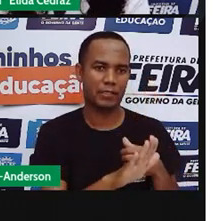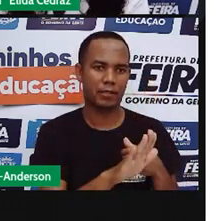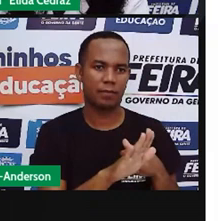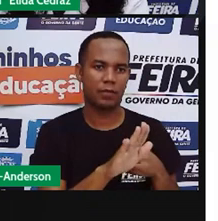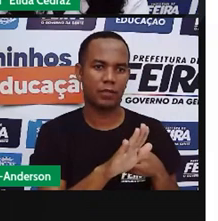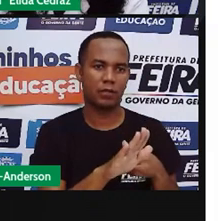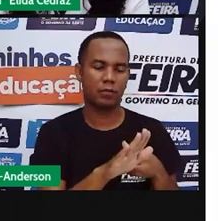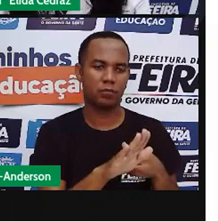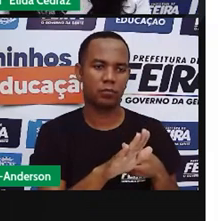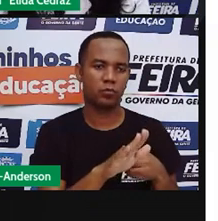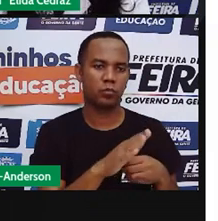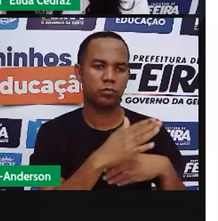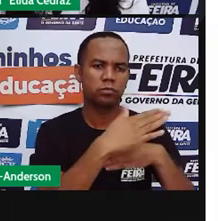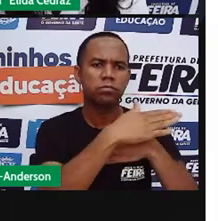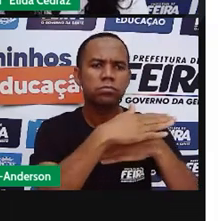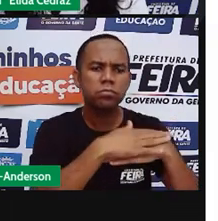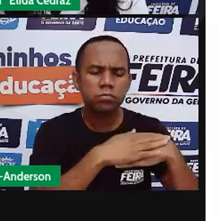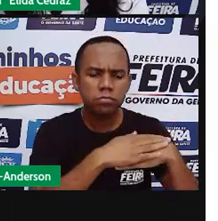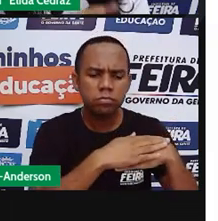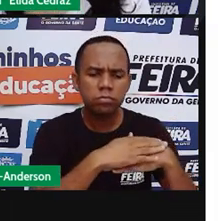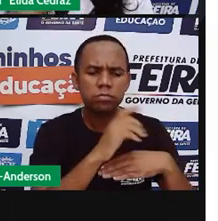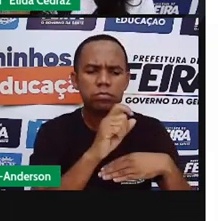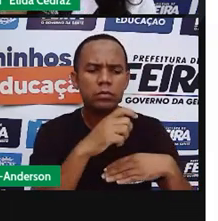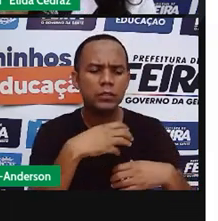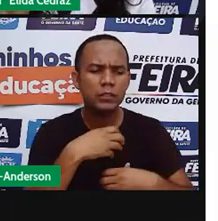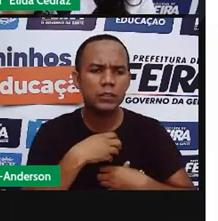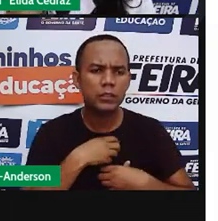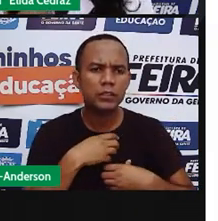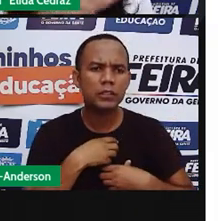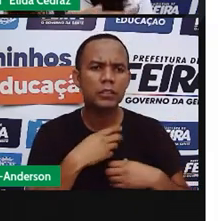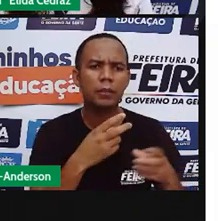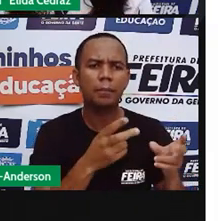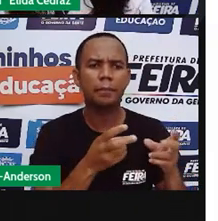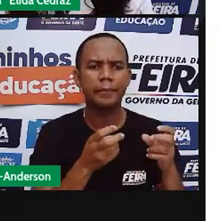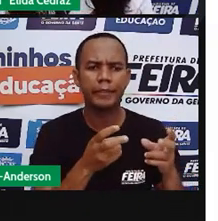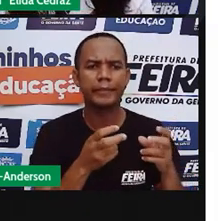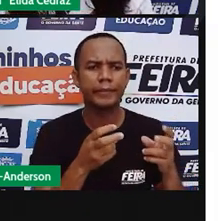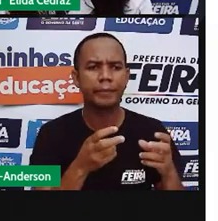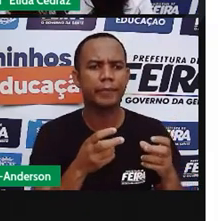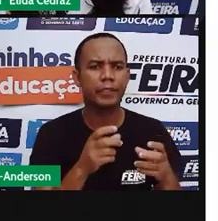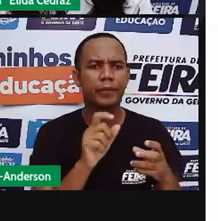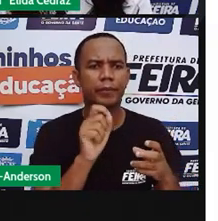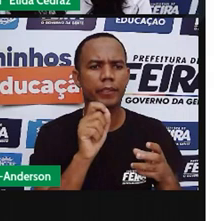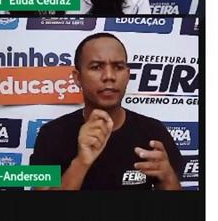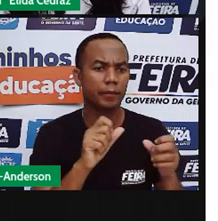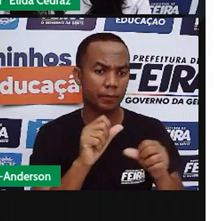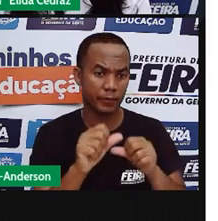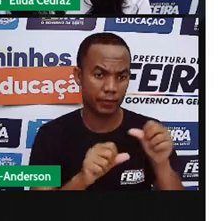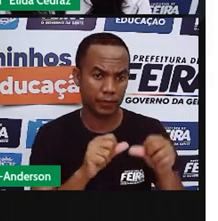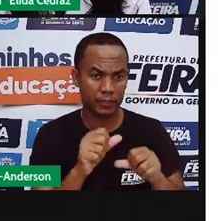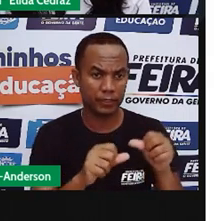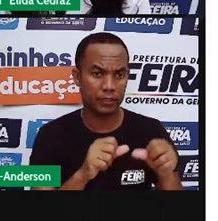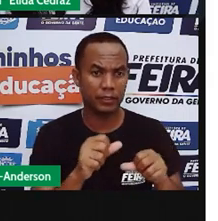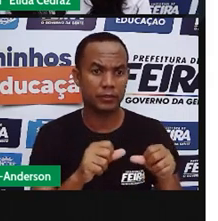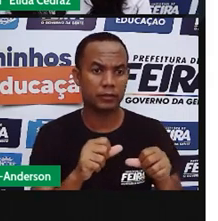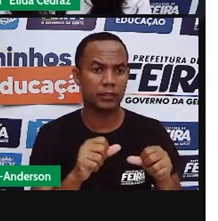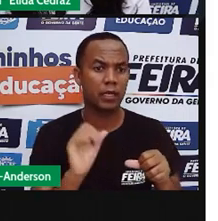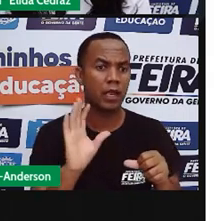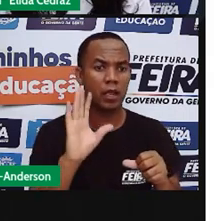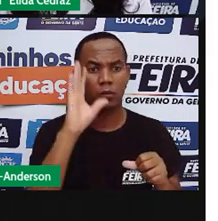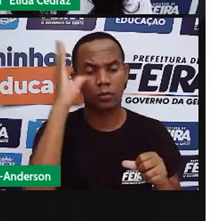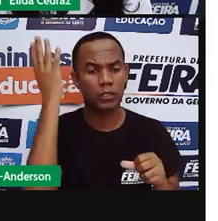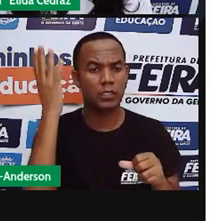nos itens. O que que você vai fazer? Você vai perceber as modificações, o que foi que aconteceu